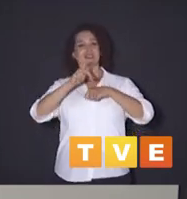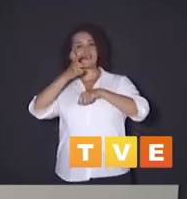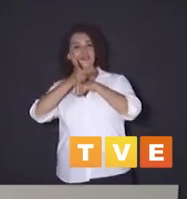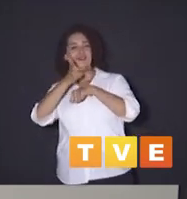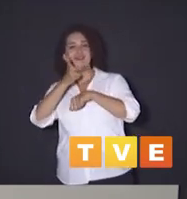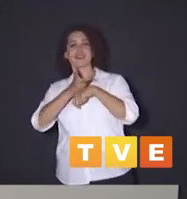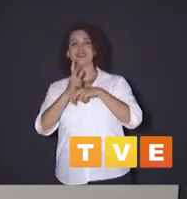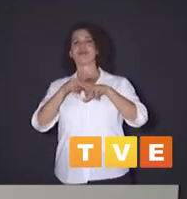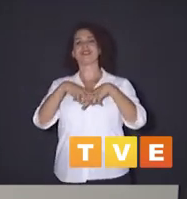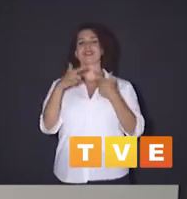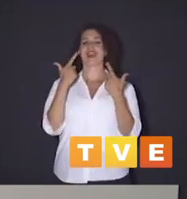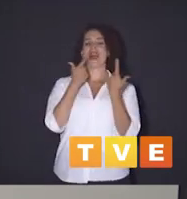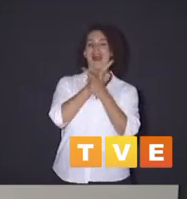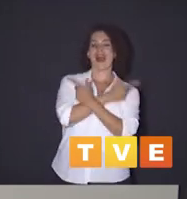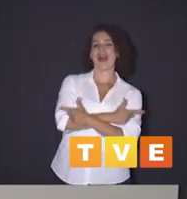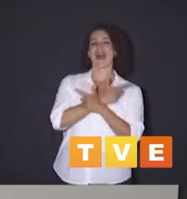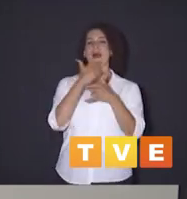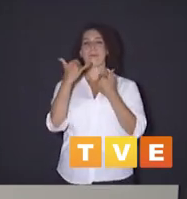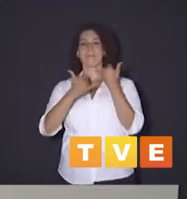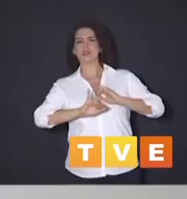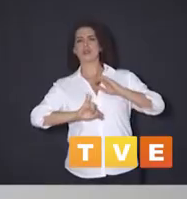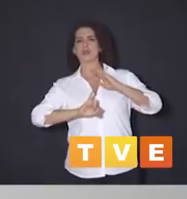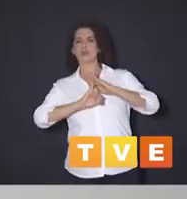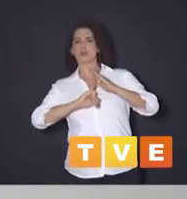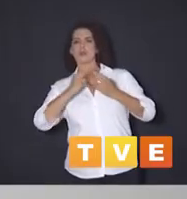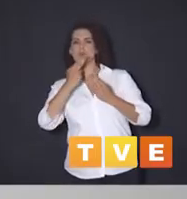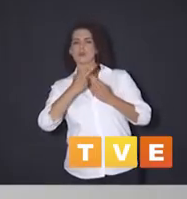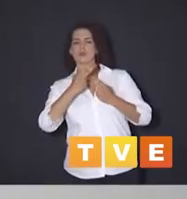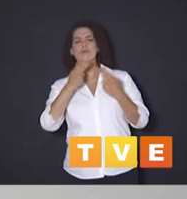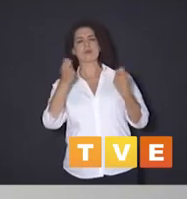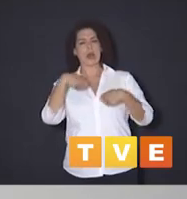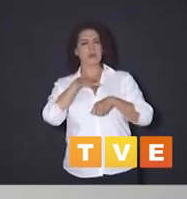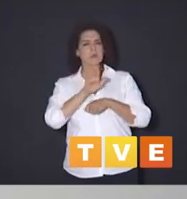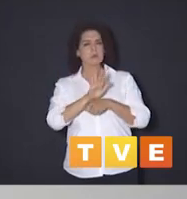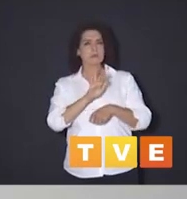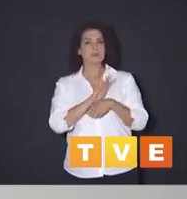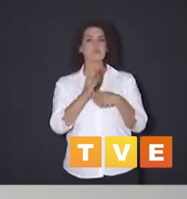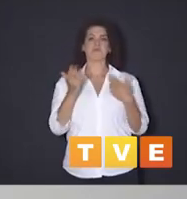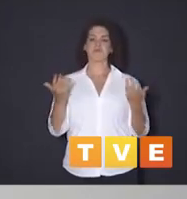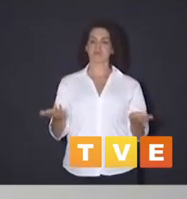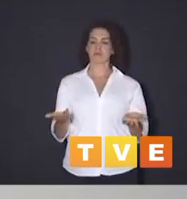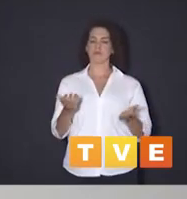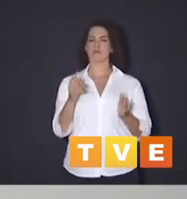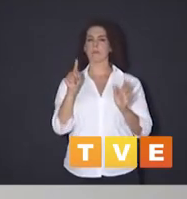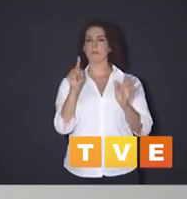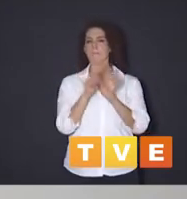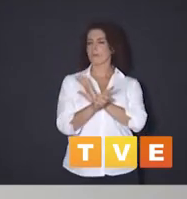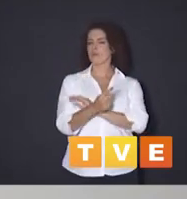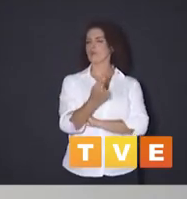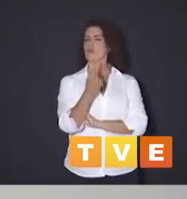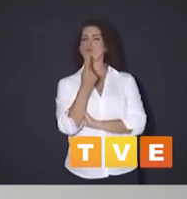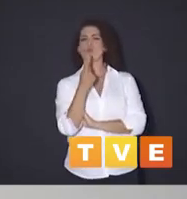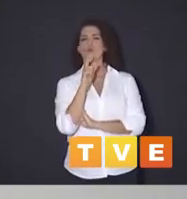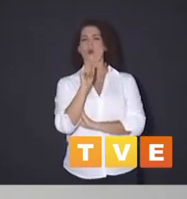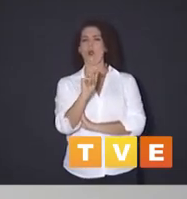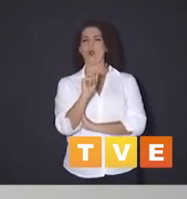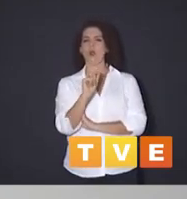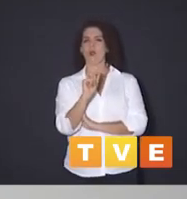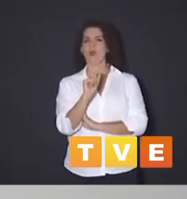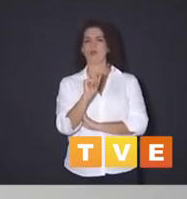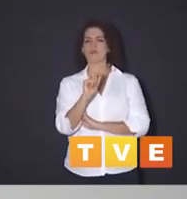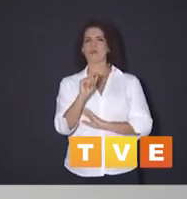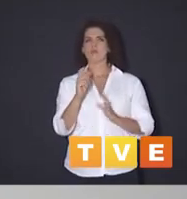hoje que a gente dá risada a gente brinca a gente conversa acho que a primeira pergunta pra gente fazer se de fato há um